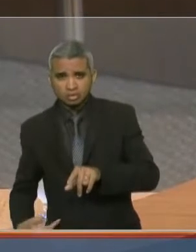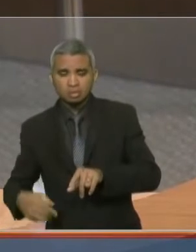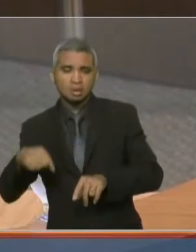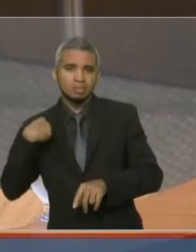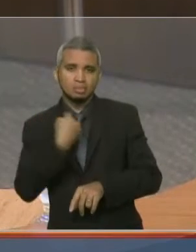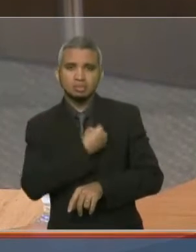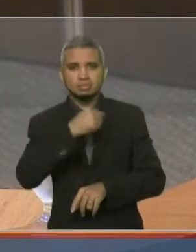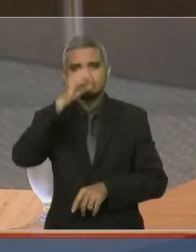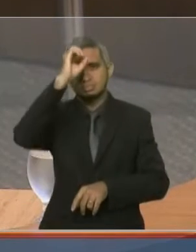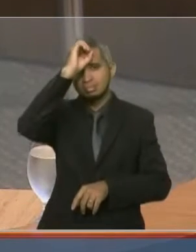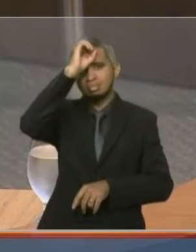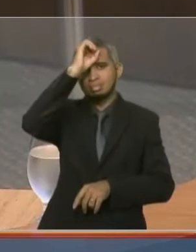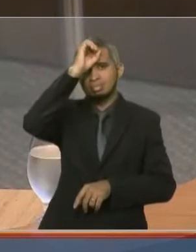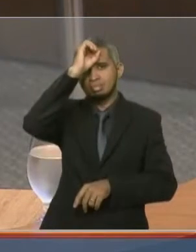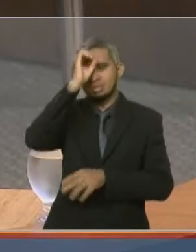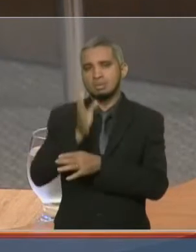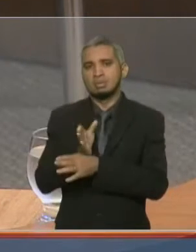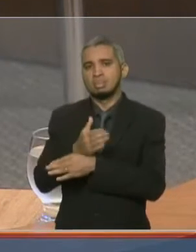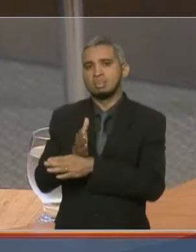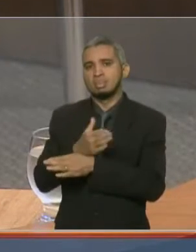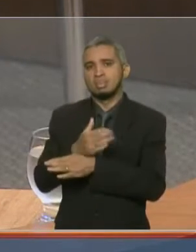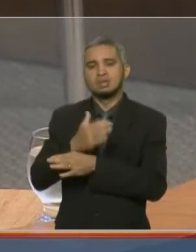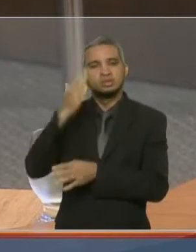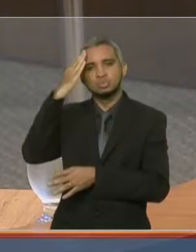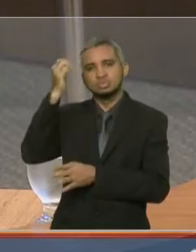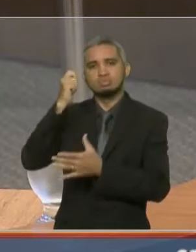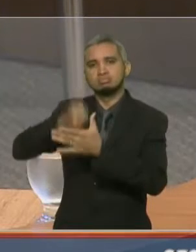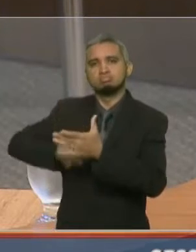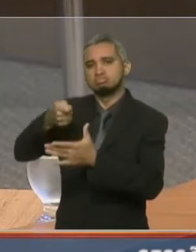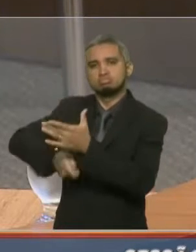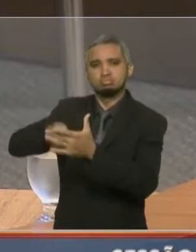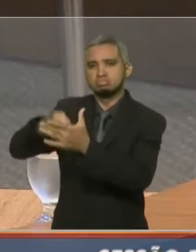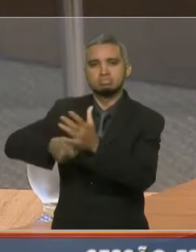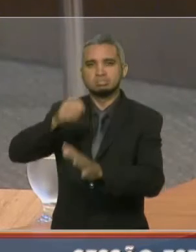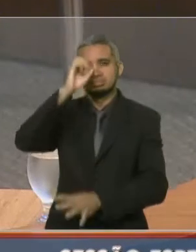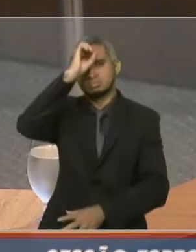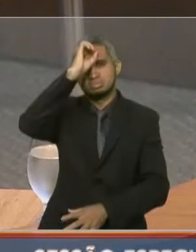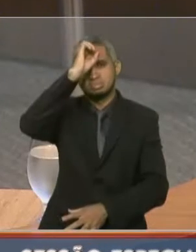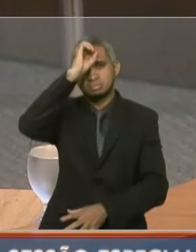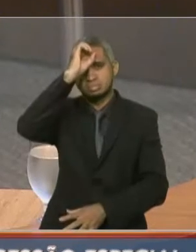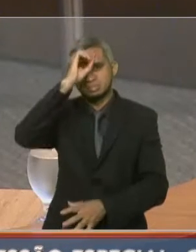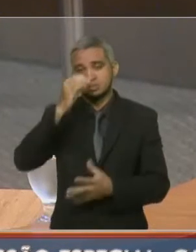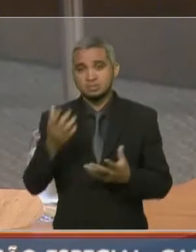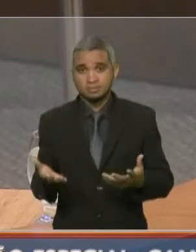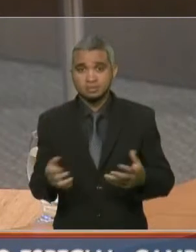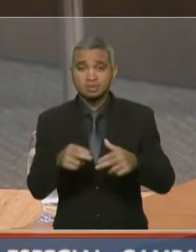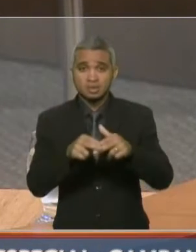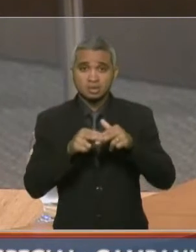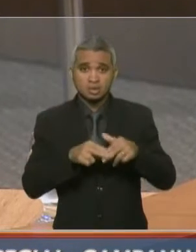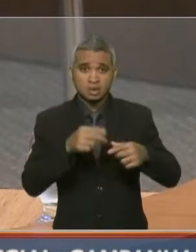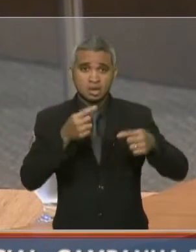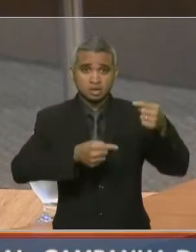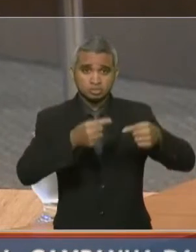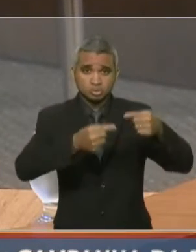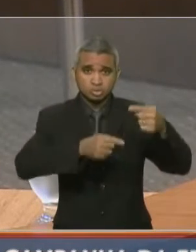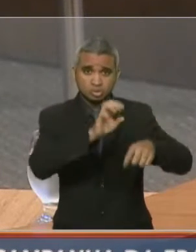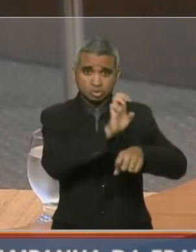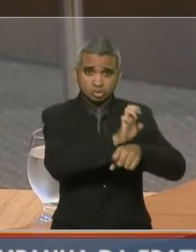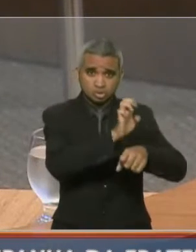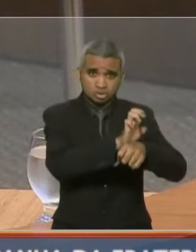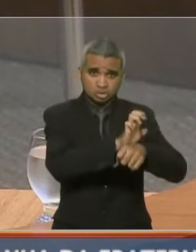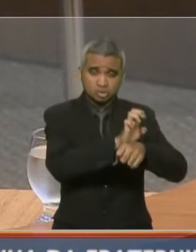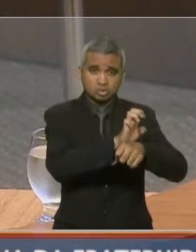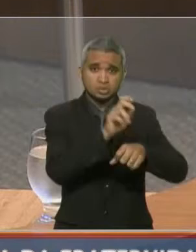como garantia. Sabemos que a política de Estado, ela se encontra amparada na